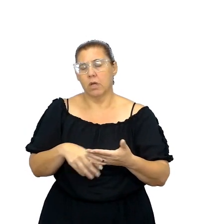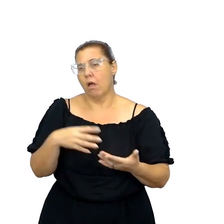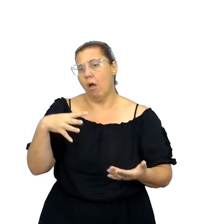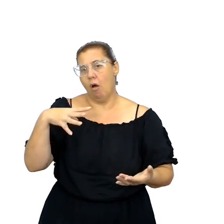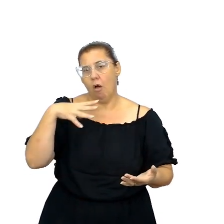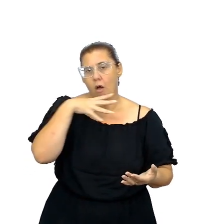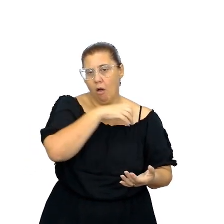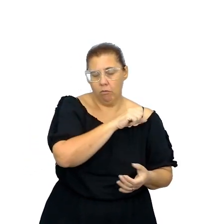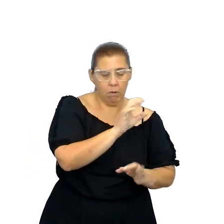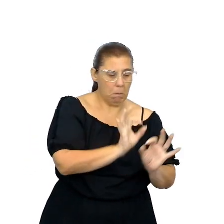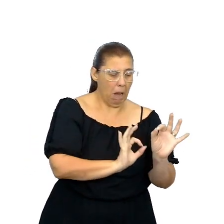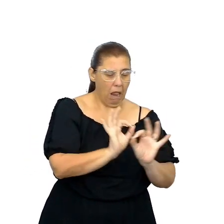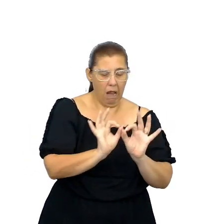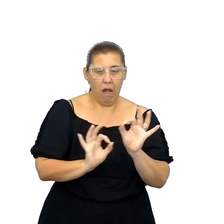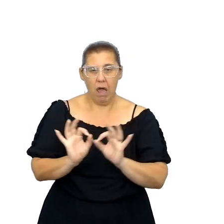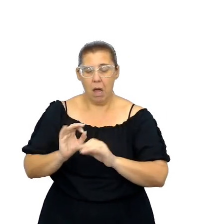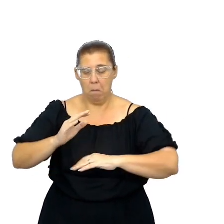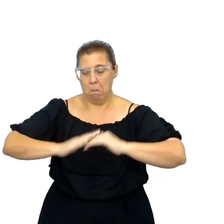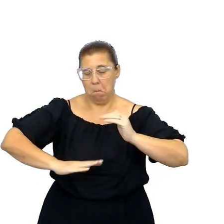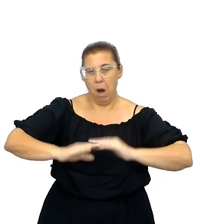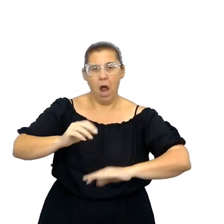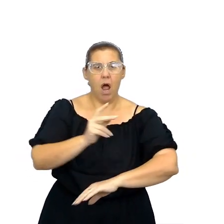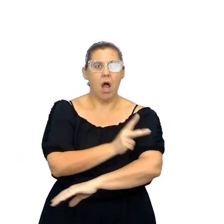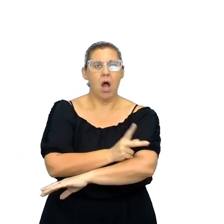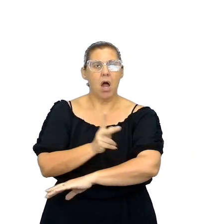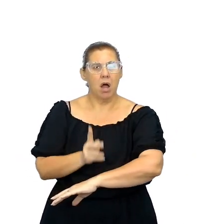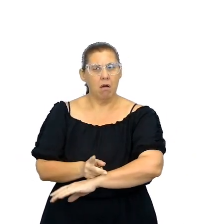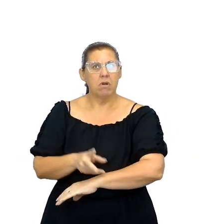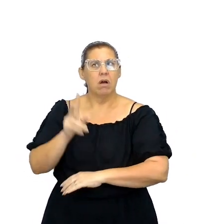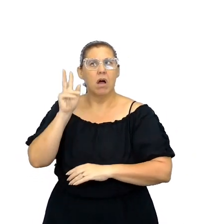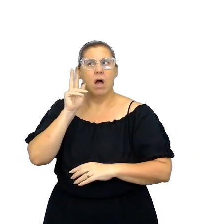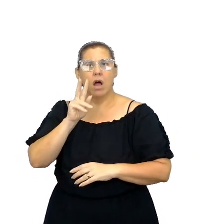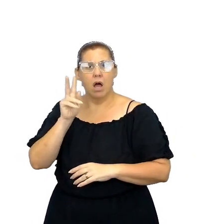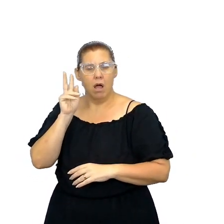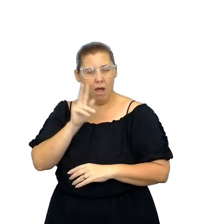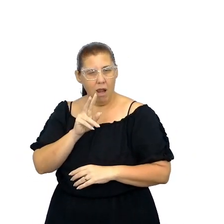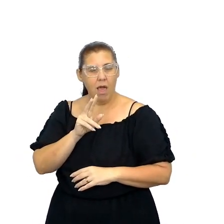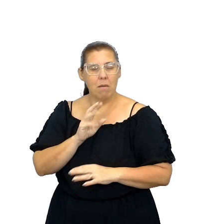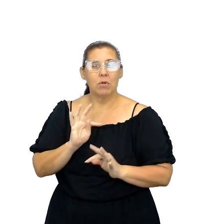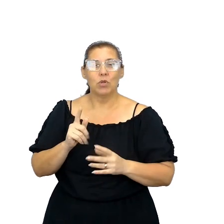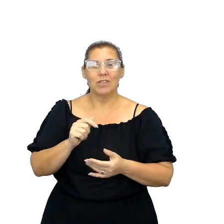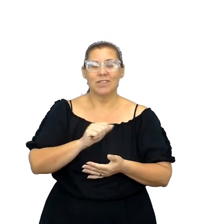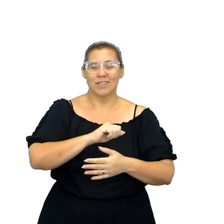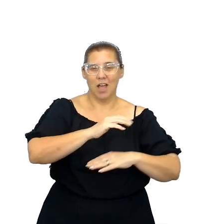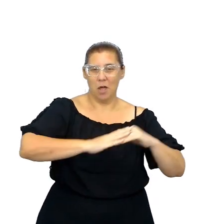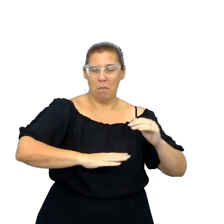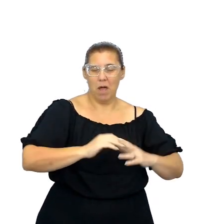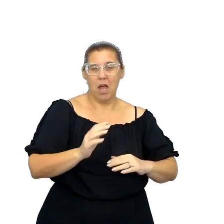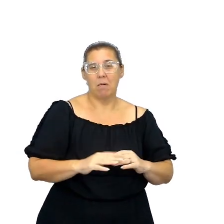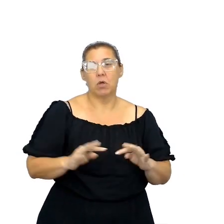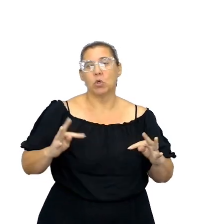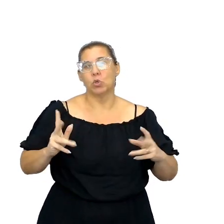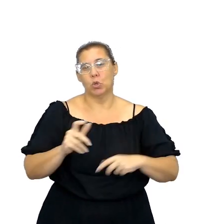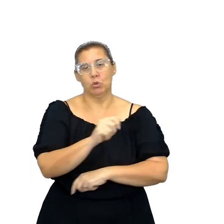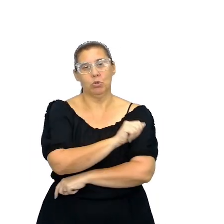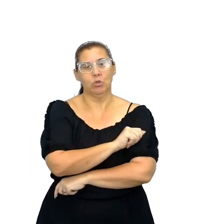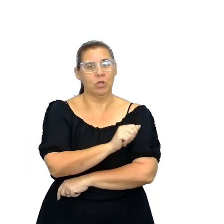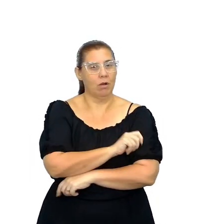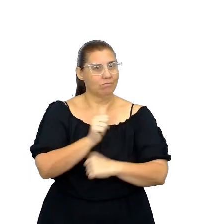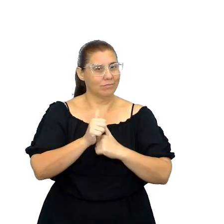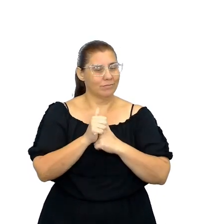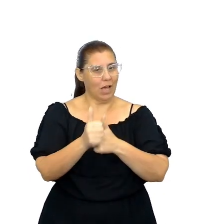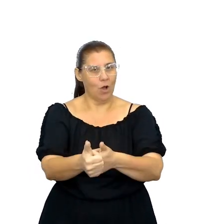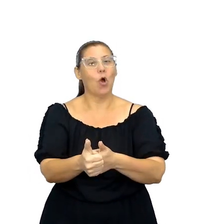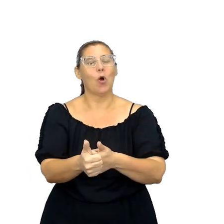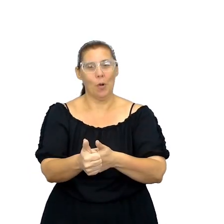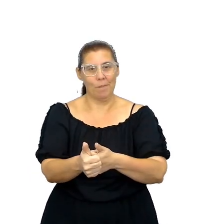obviamente, planejar práticas pedagógicas que retomem essas habilidades necessárias para que nenhum estudante fique para trás.